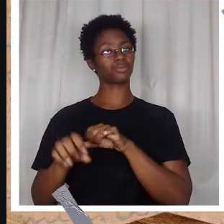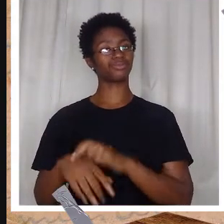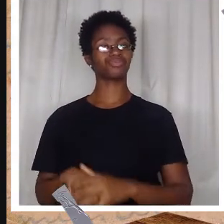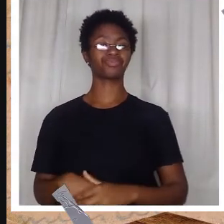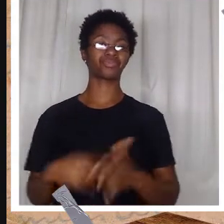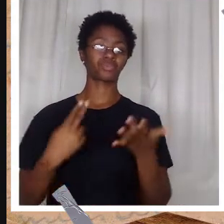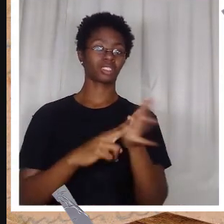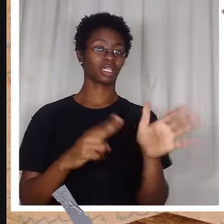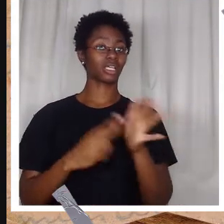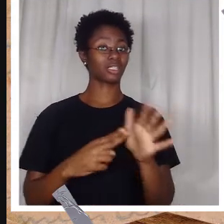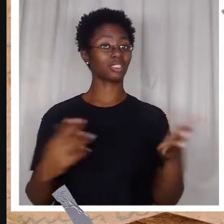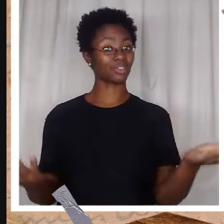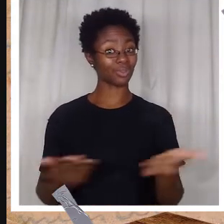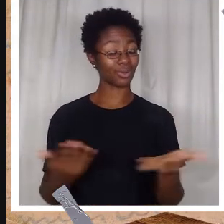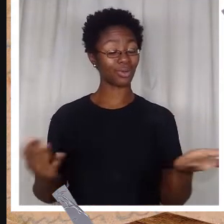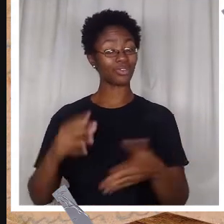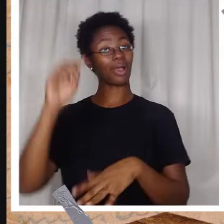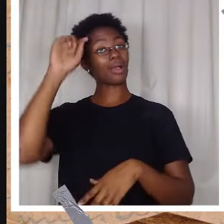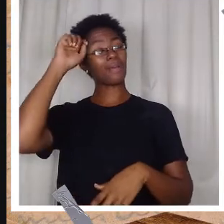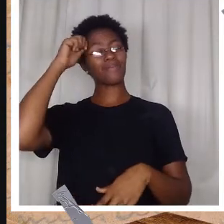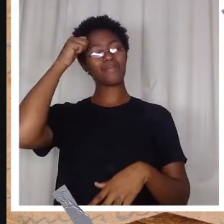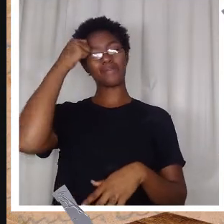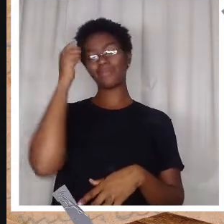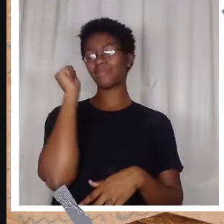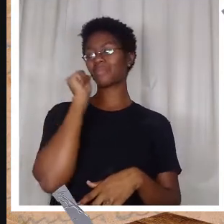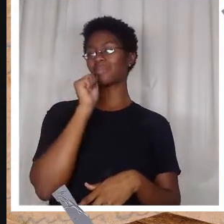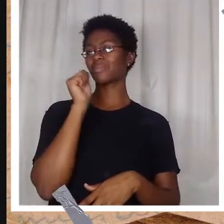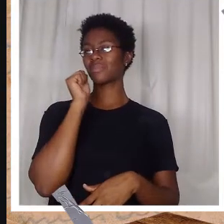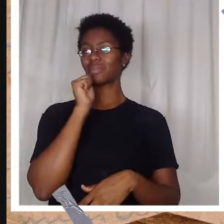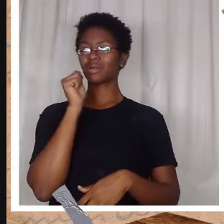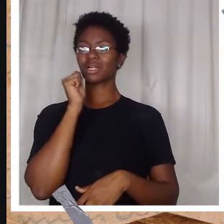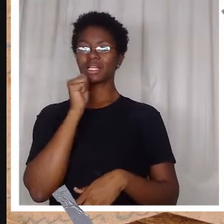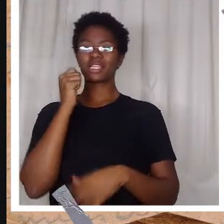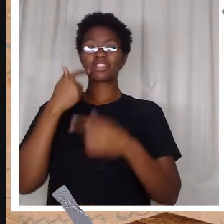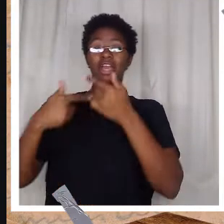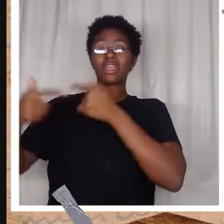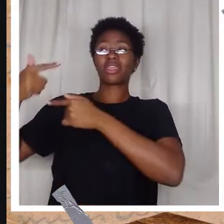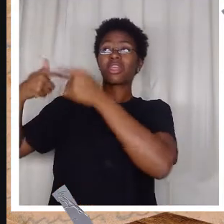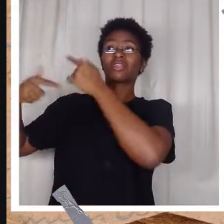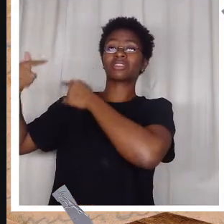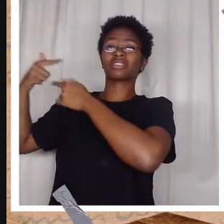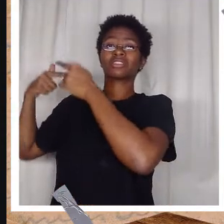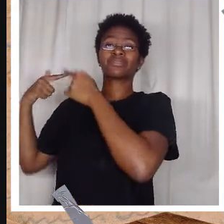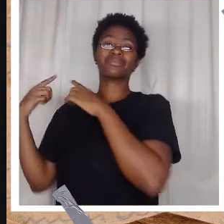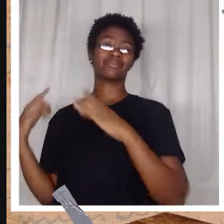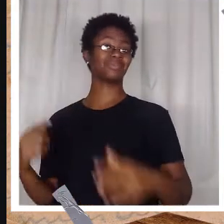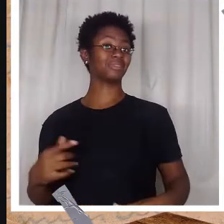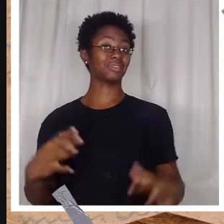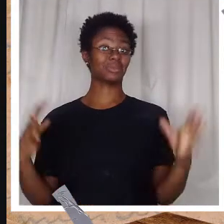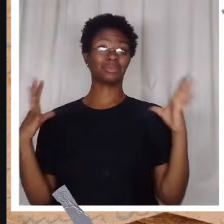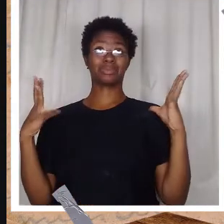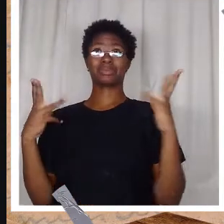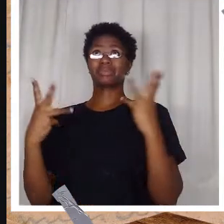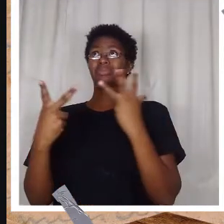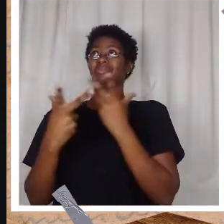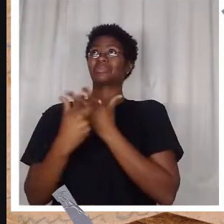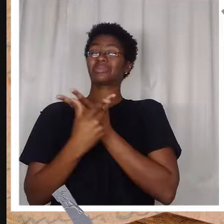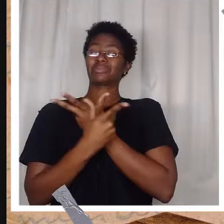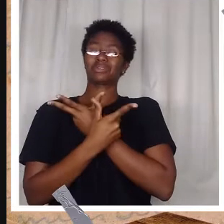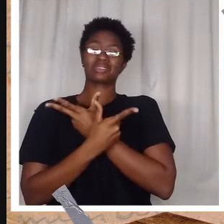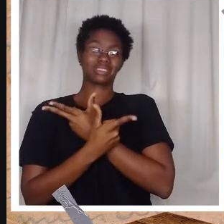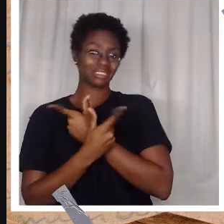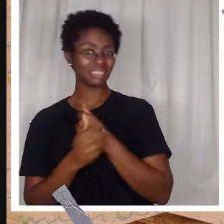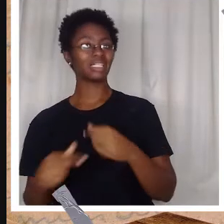com uma ancestralidade ainda mais porreta que a minha e a da Sabrina Fidalgo, a quem eu